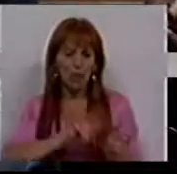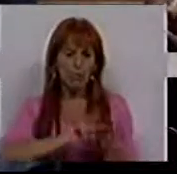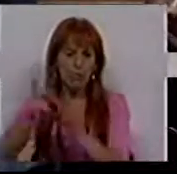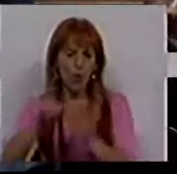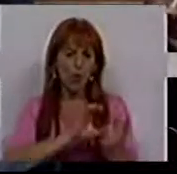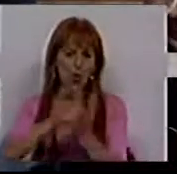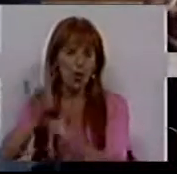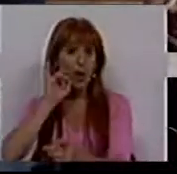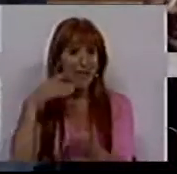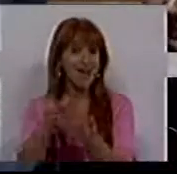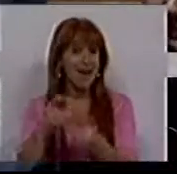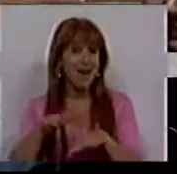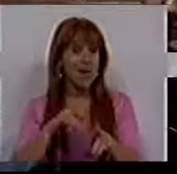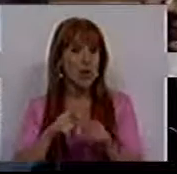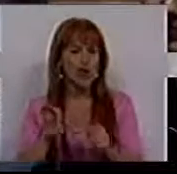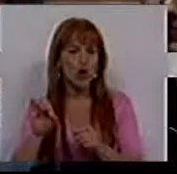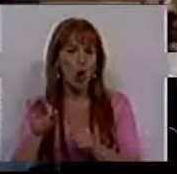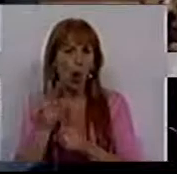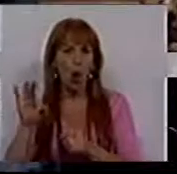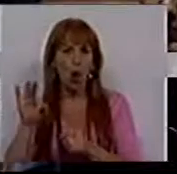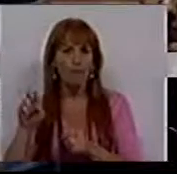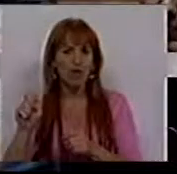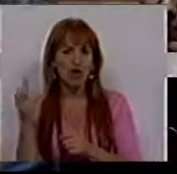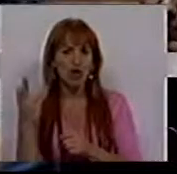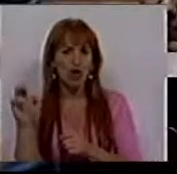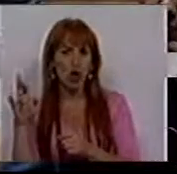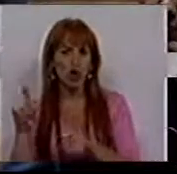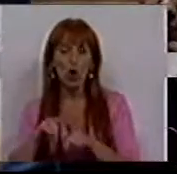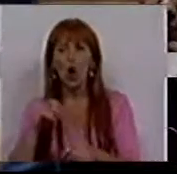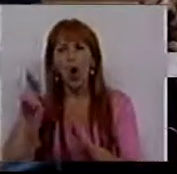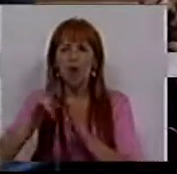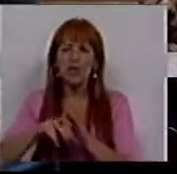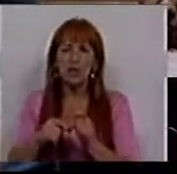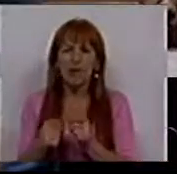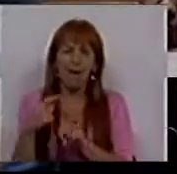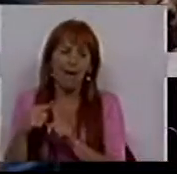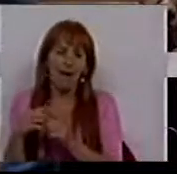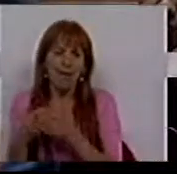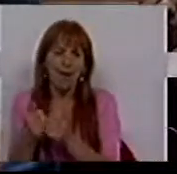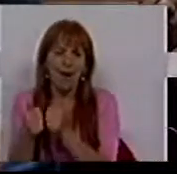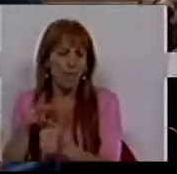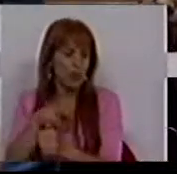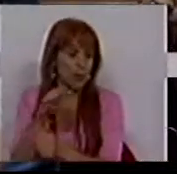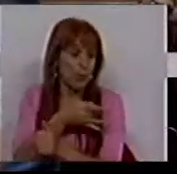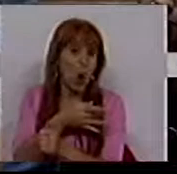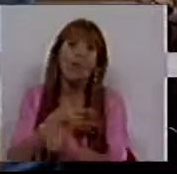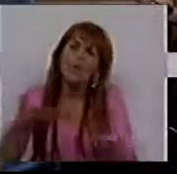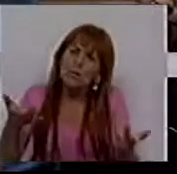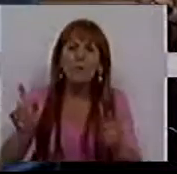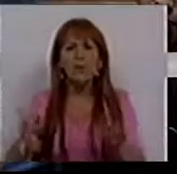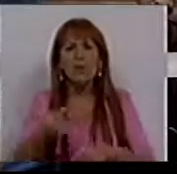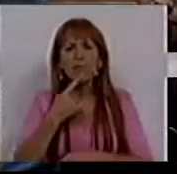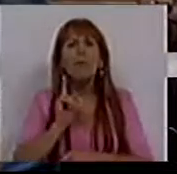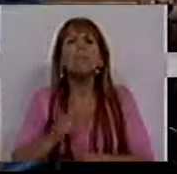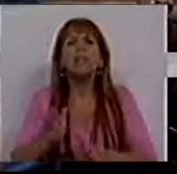feitas, para garantir que não são feitas em offshore ou em regimes bastante mais benéficos que o português, mas também é